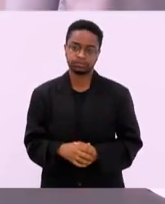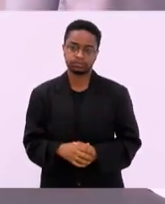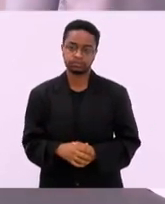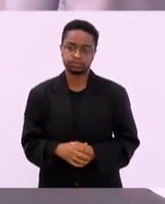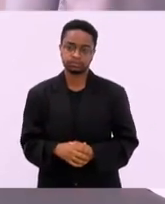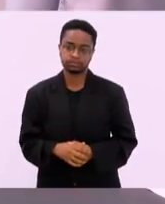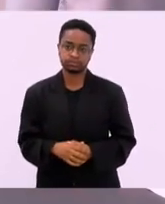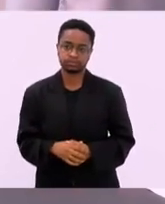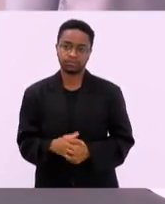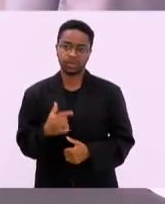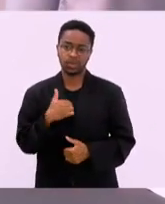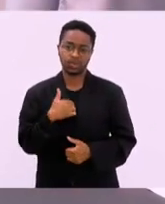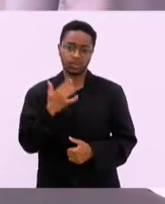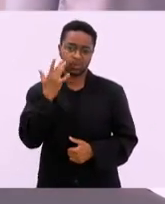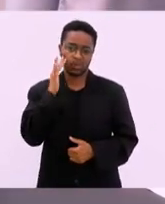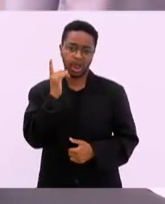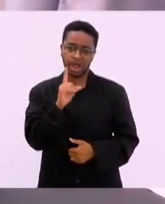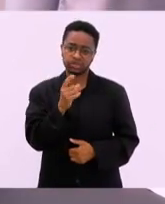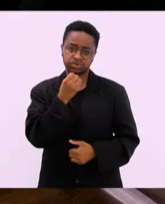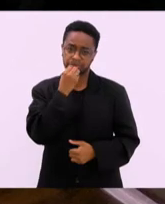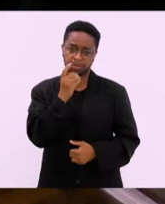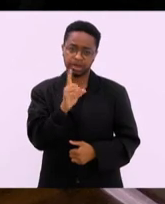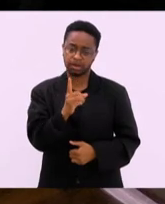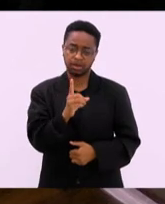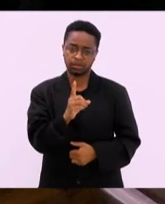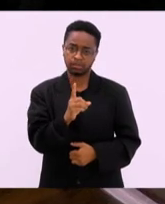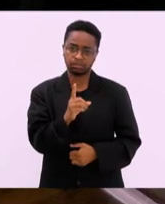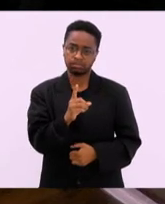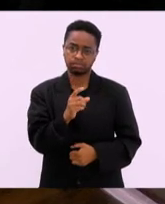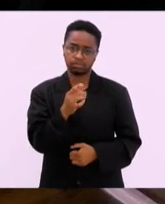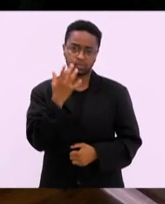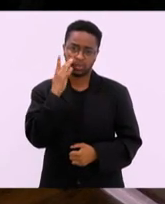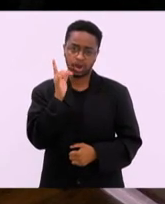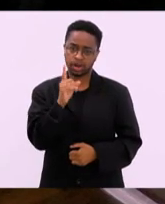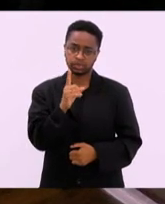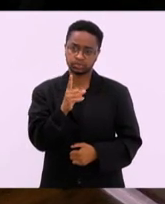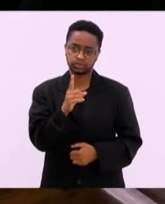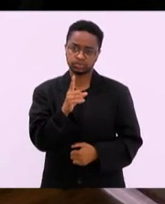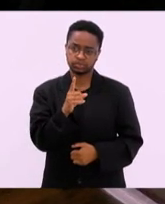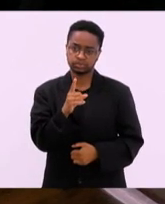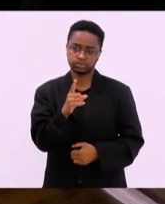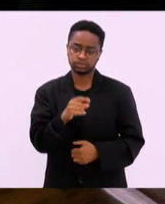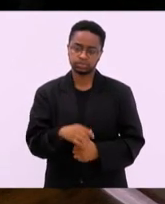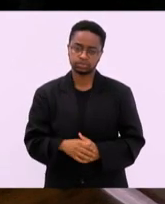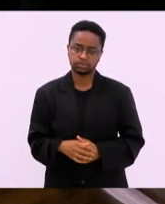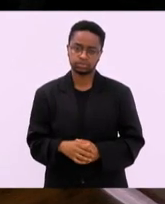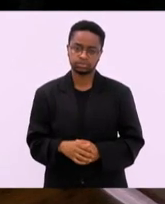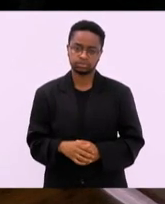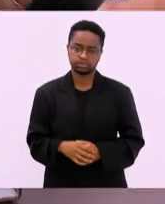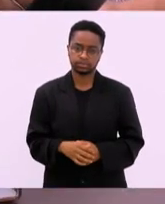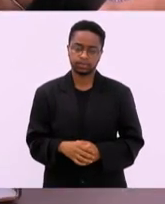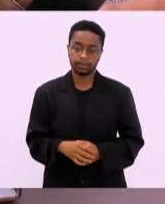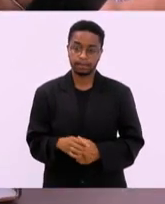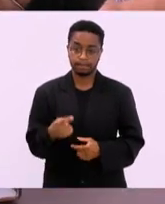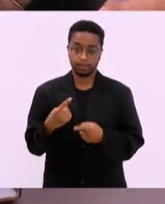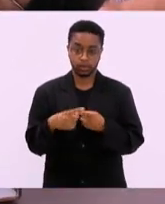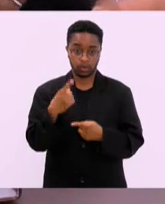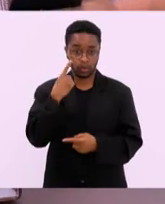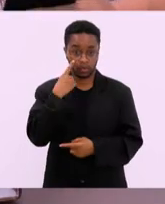não acho que está bem, não. Eu não acho que está bem, não. Acho que eu tinha razão, que é municipal? Porque, veja só,